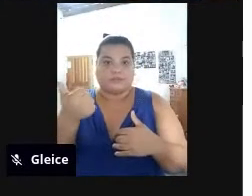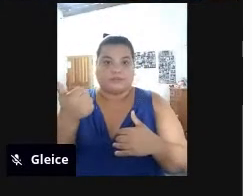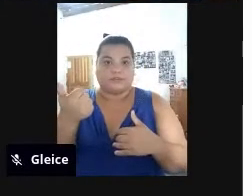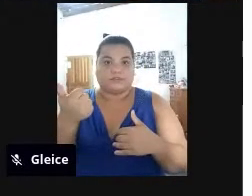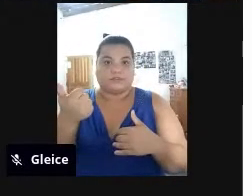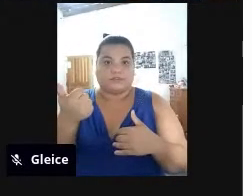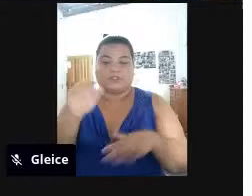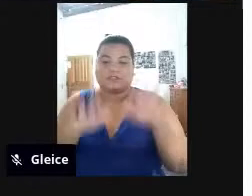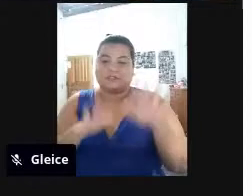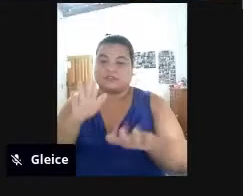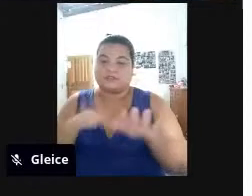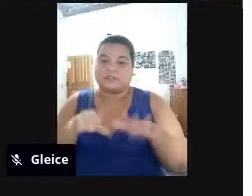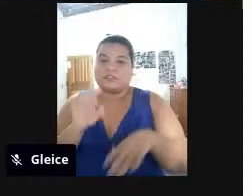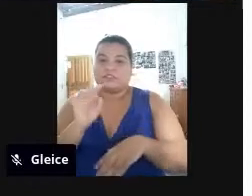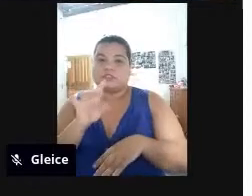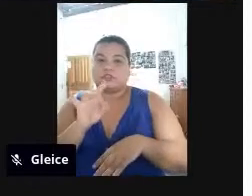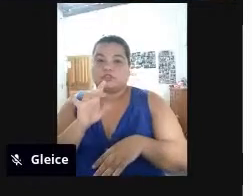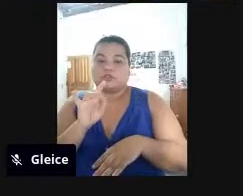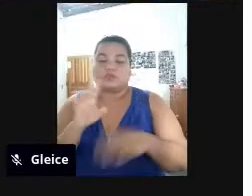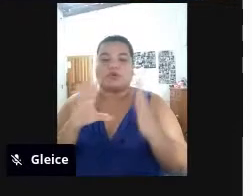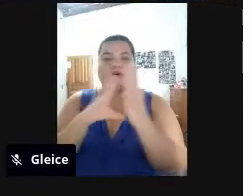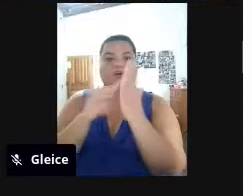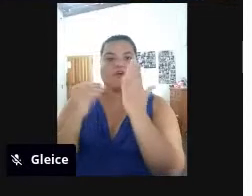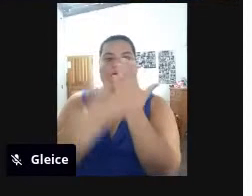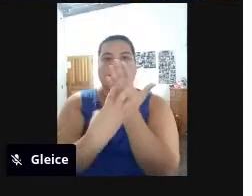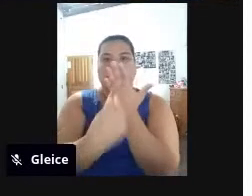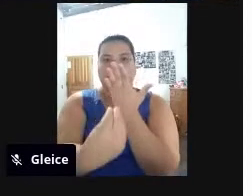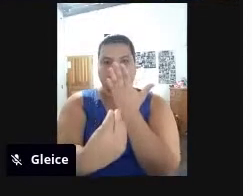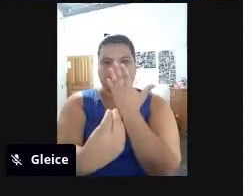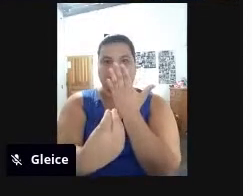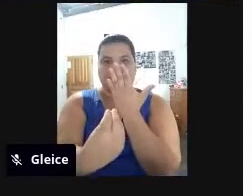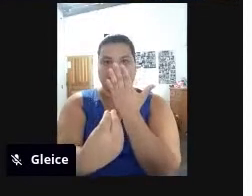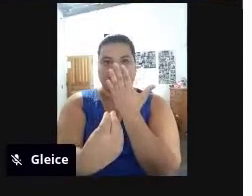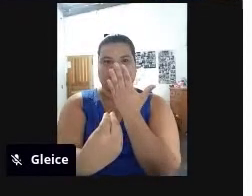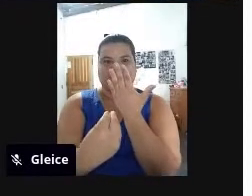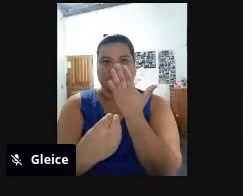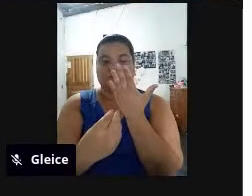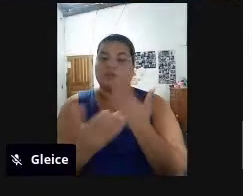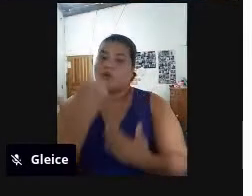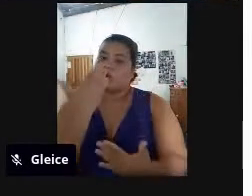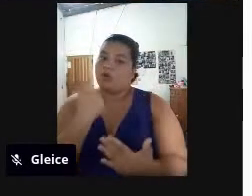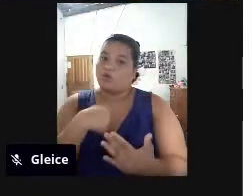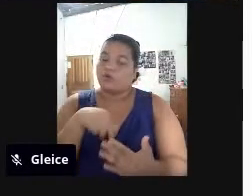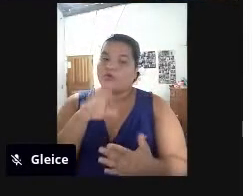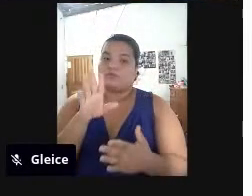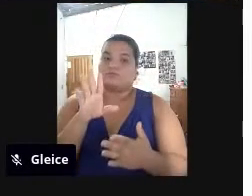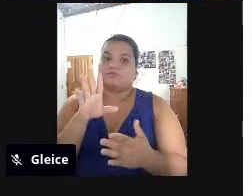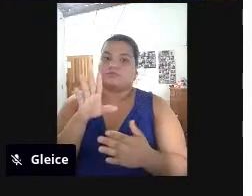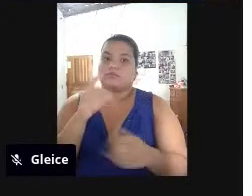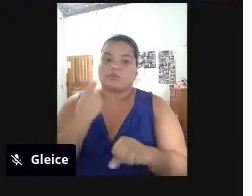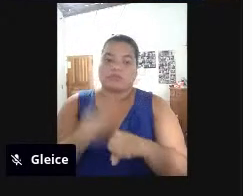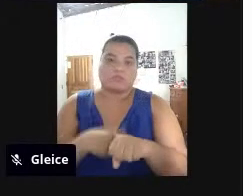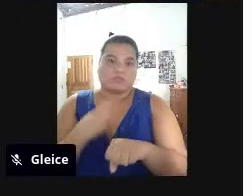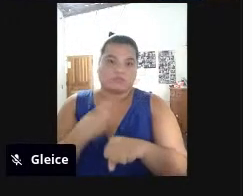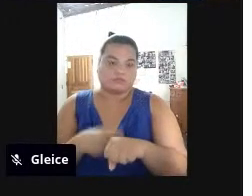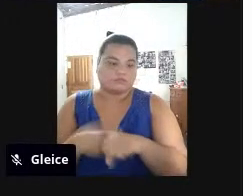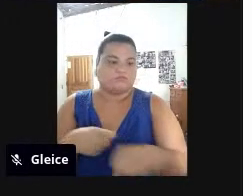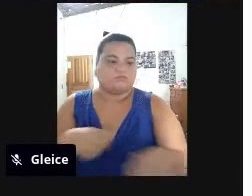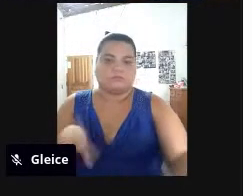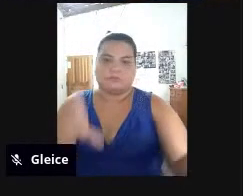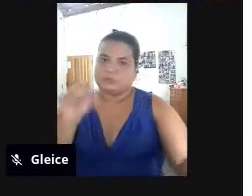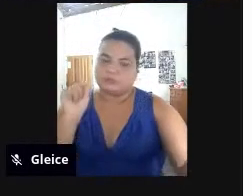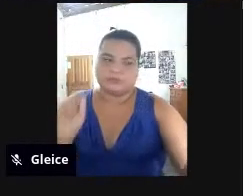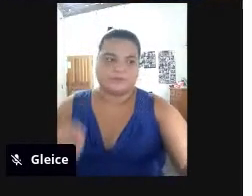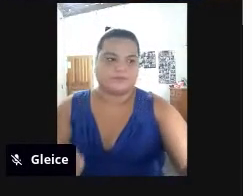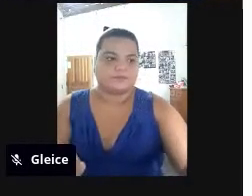ou pode fazer também uma refeição sólida. Então, naqueles dias que o treino, onde o intervalo é de mais de